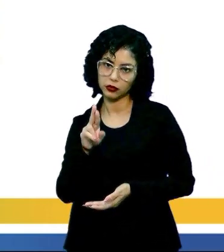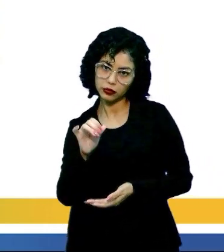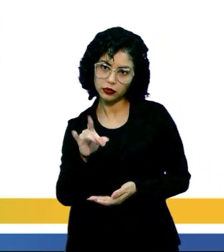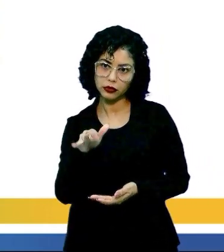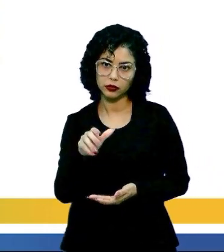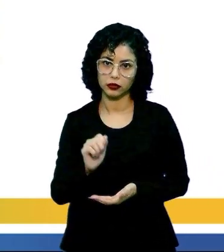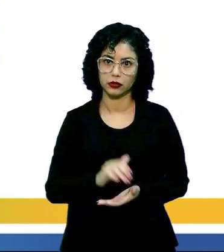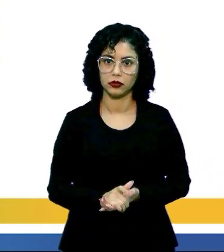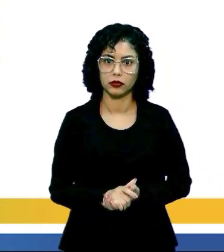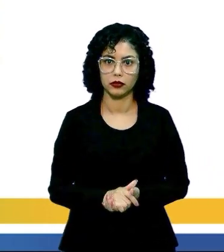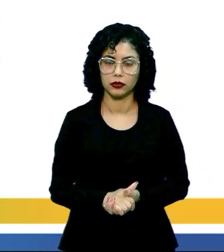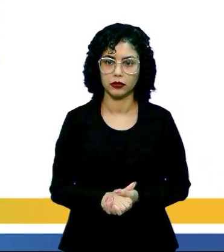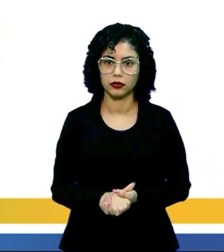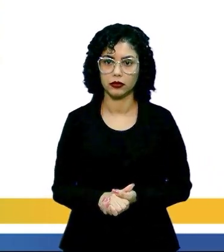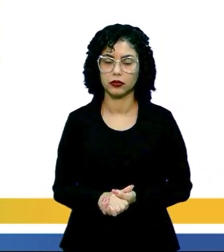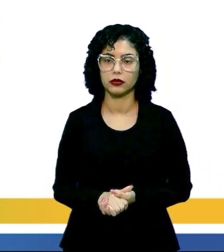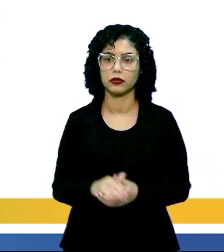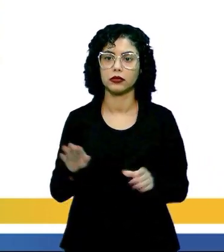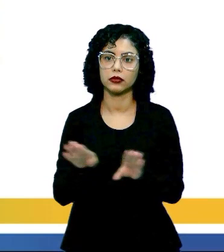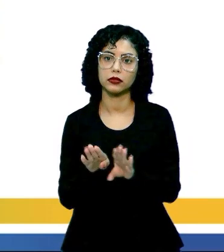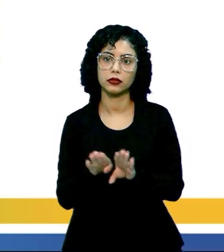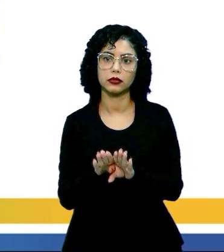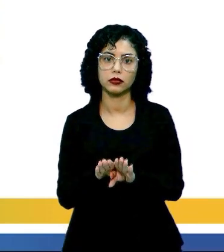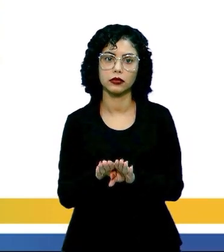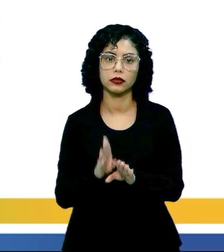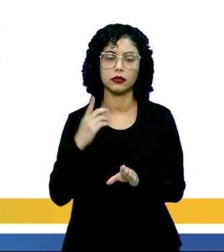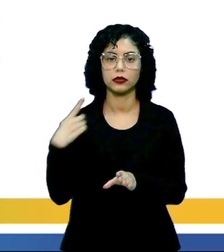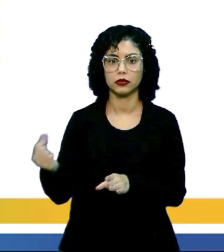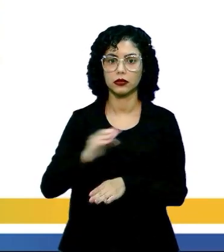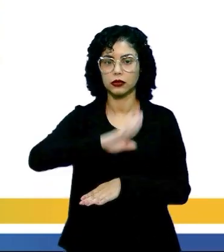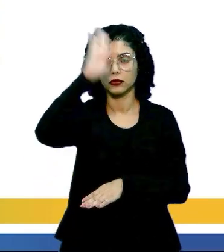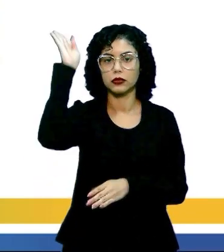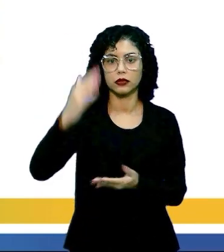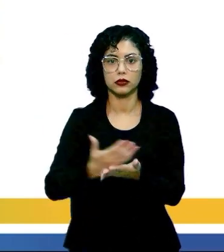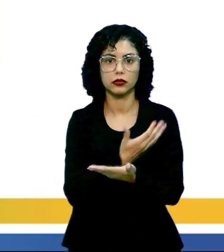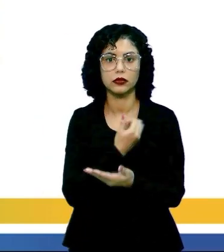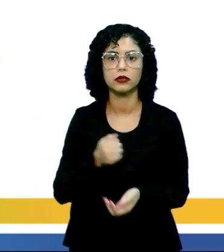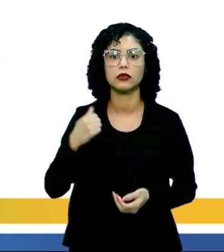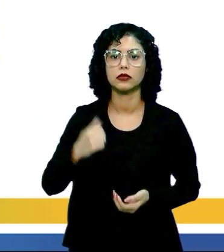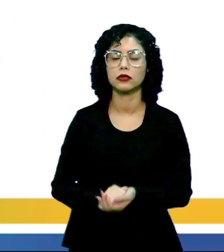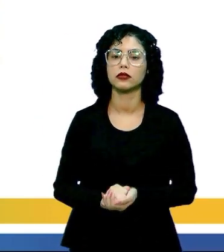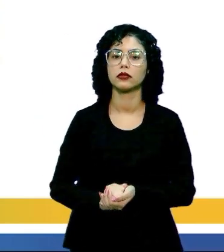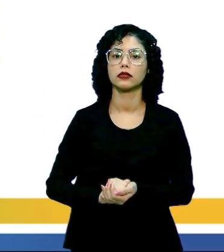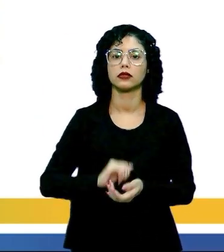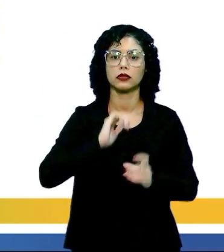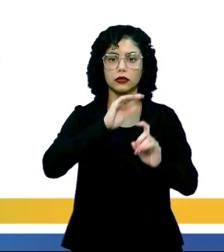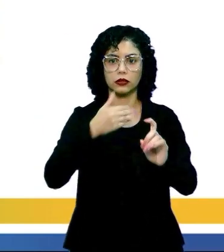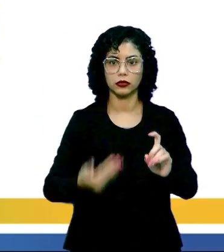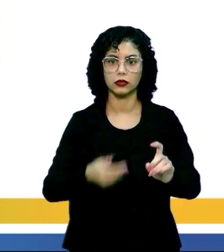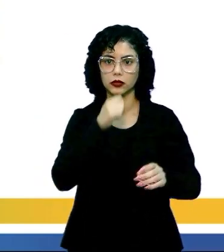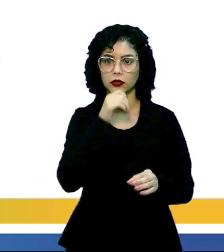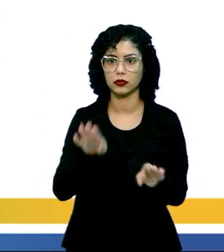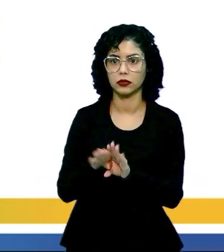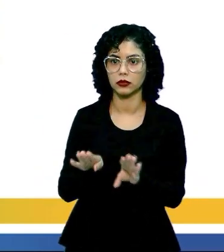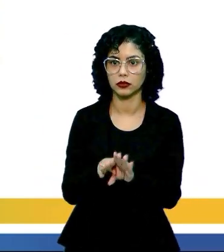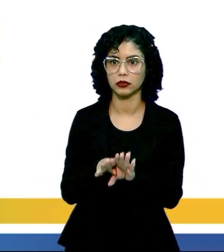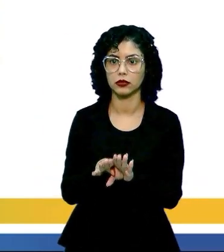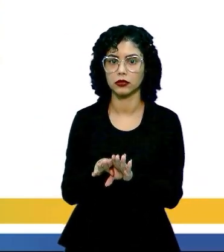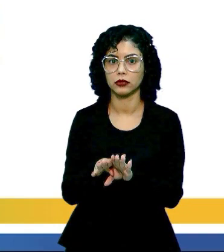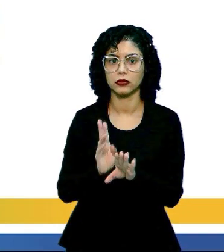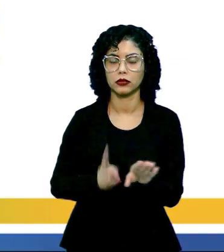de Halicarnasso, a plebe saiu de Roma e retirou-se no Monte Sagrado, mas